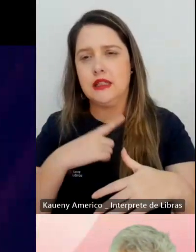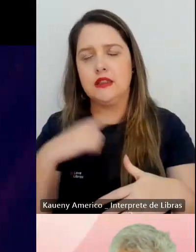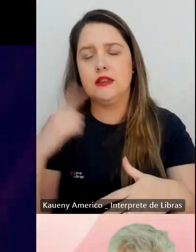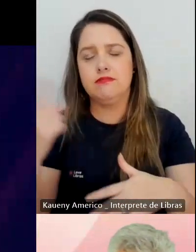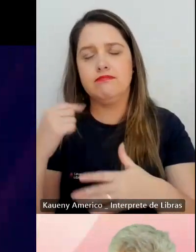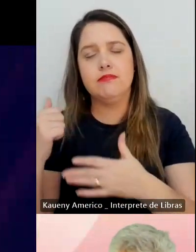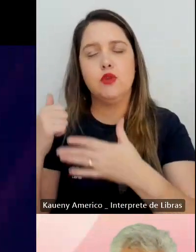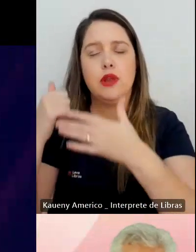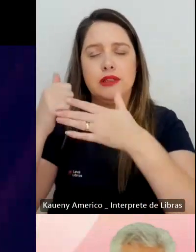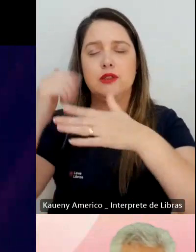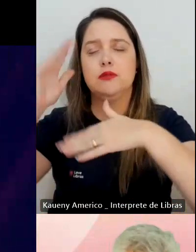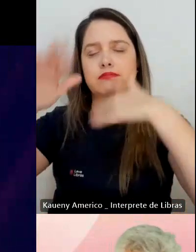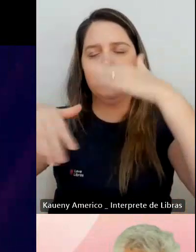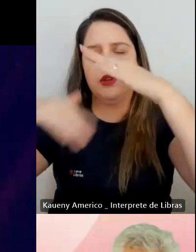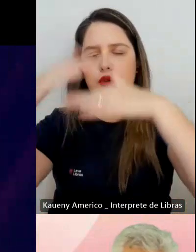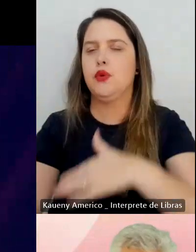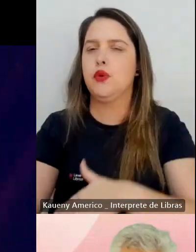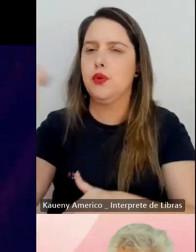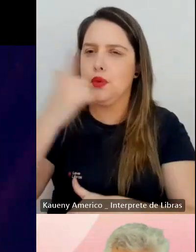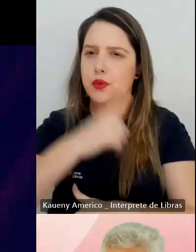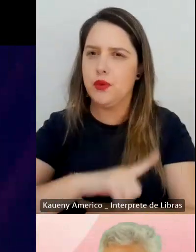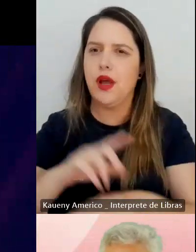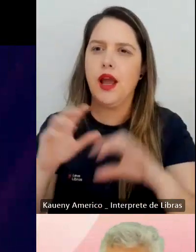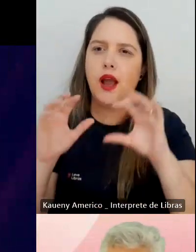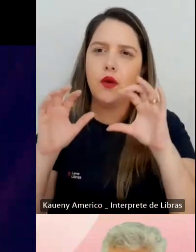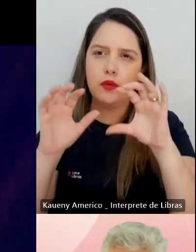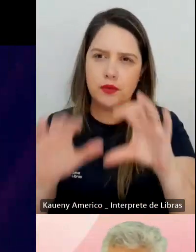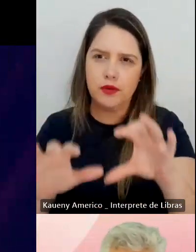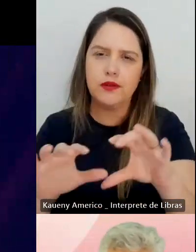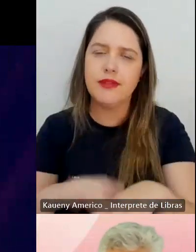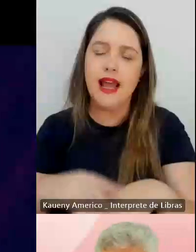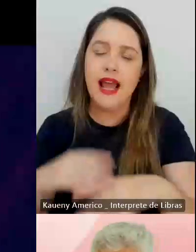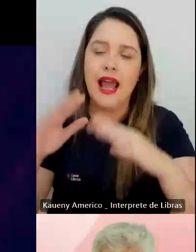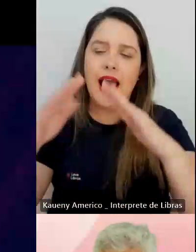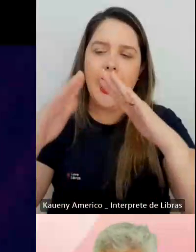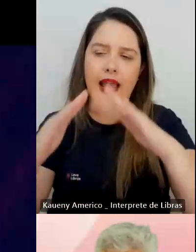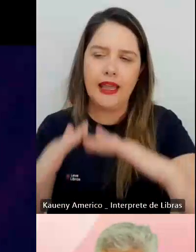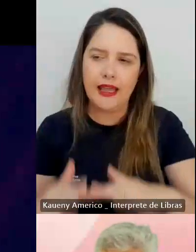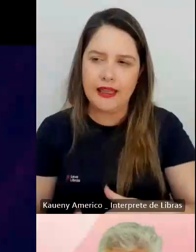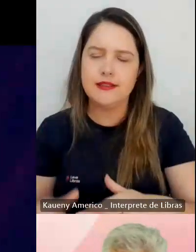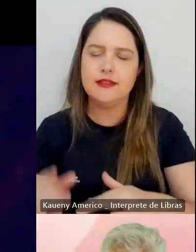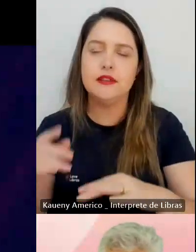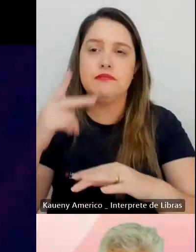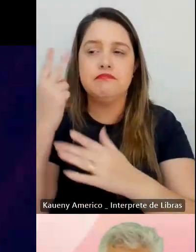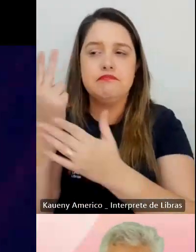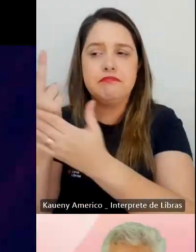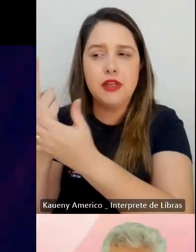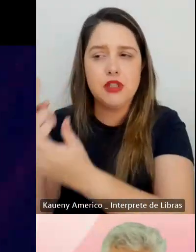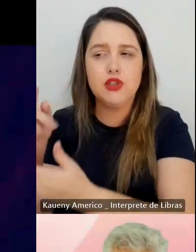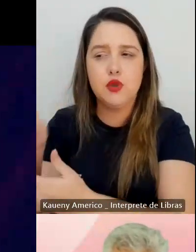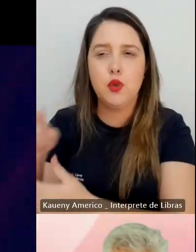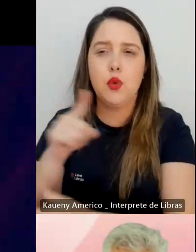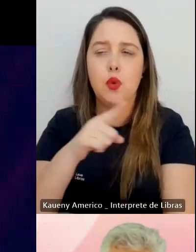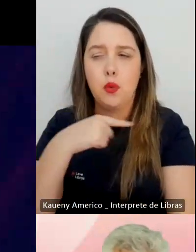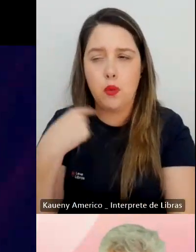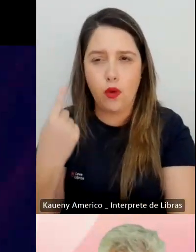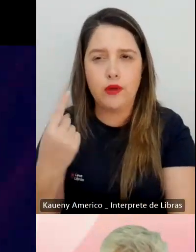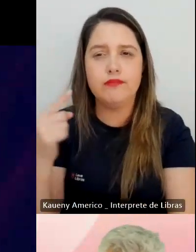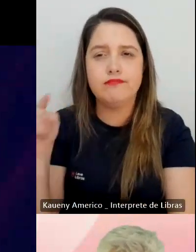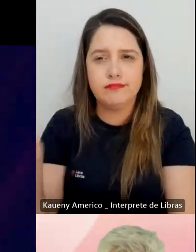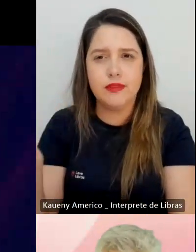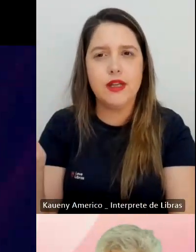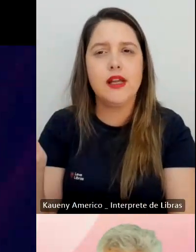com certeza isso causou a queda brusca de pacientes com morte causadas por